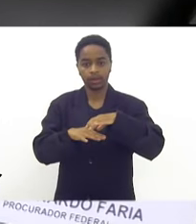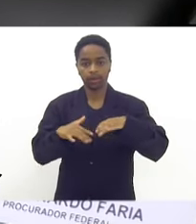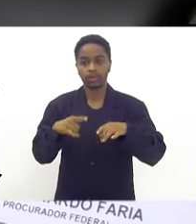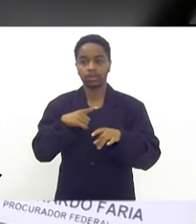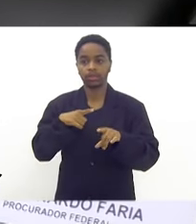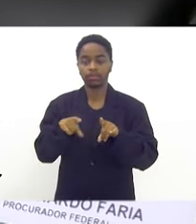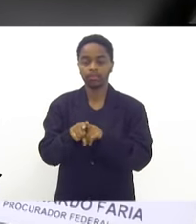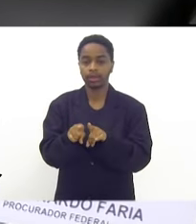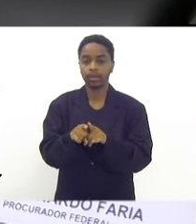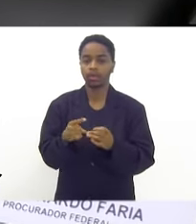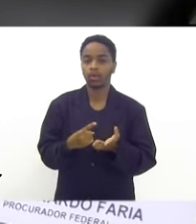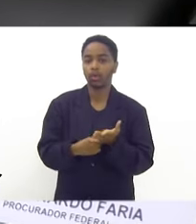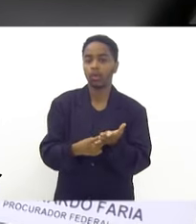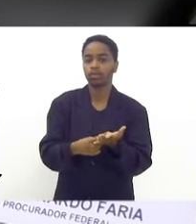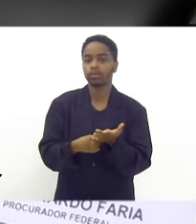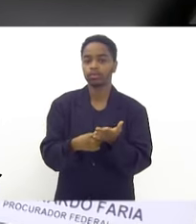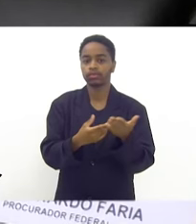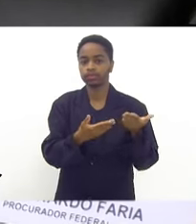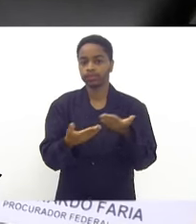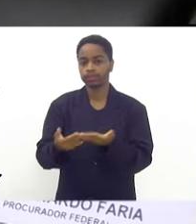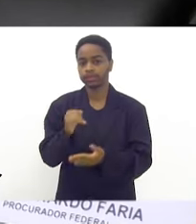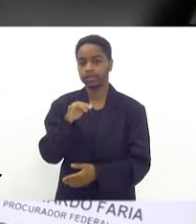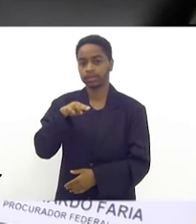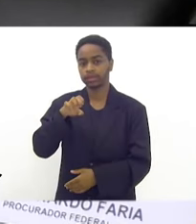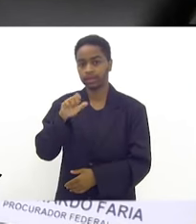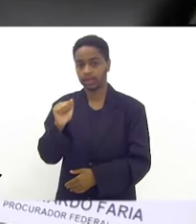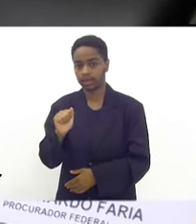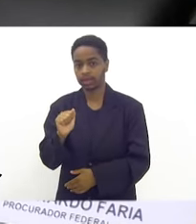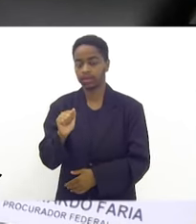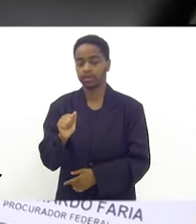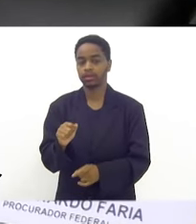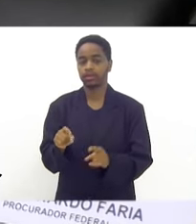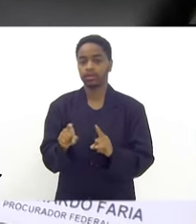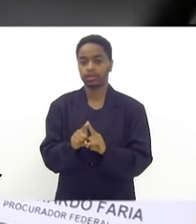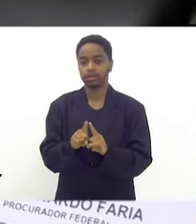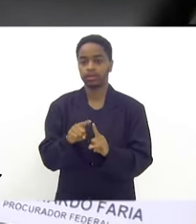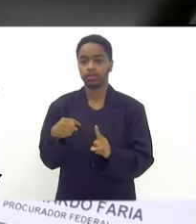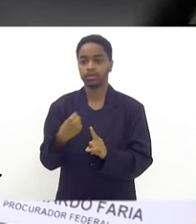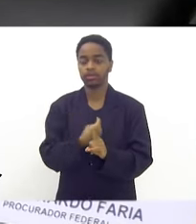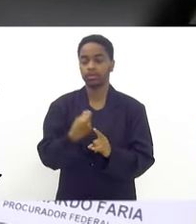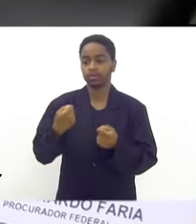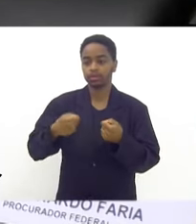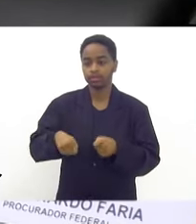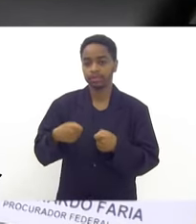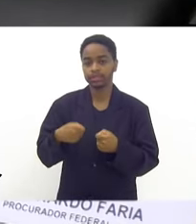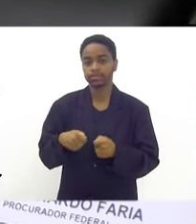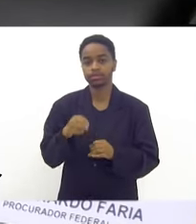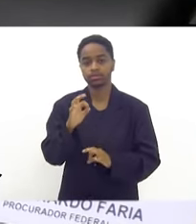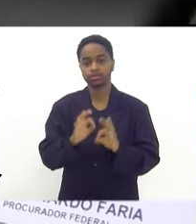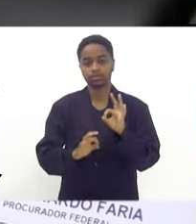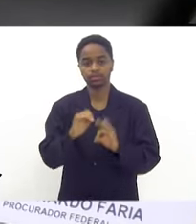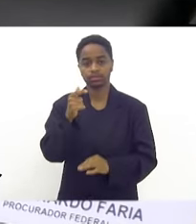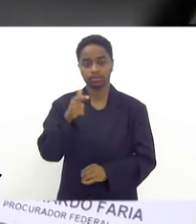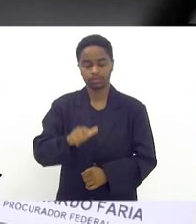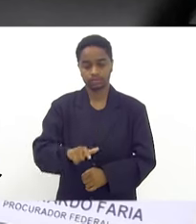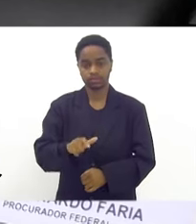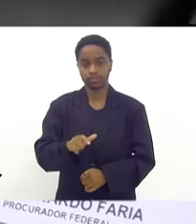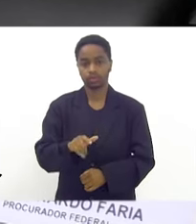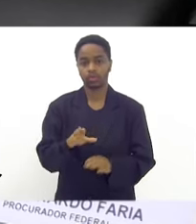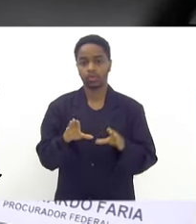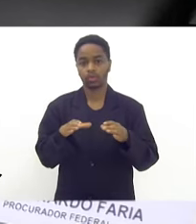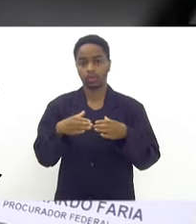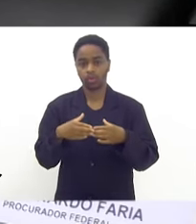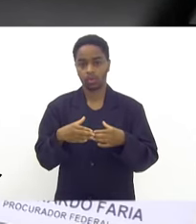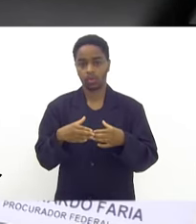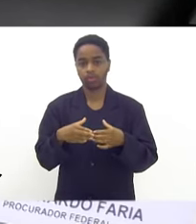deputada de chamar o Inea não só o Inea a a gente precisa reinstituía comissão